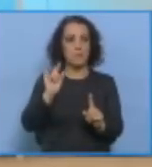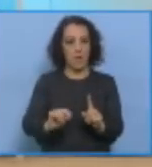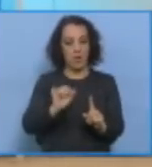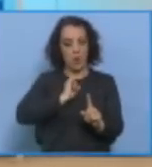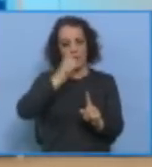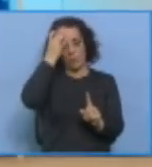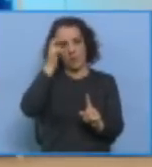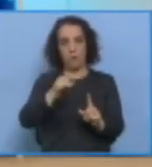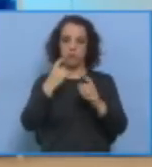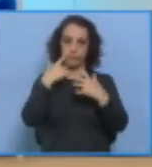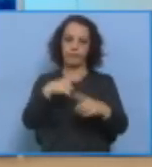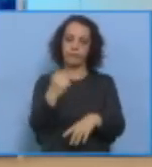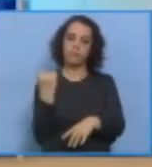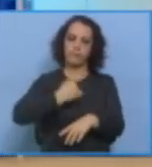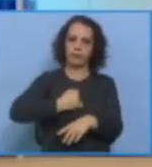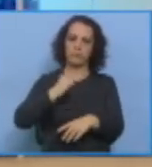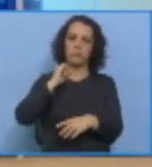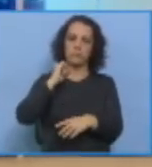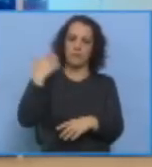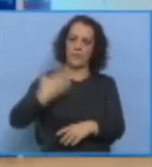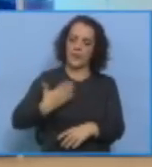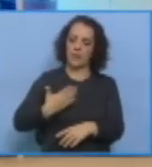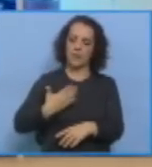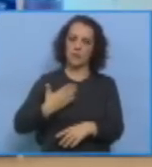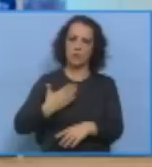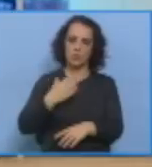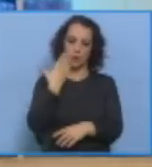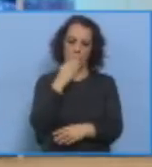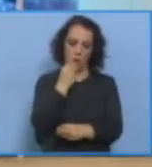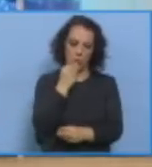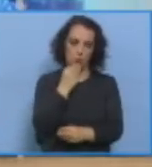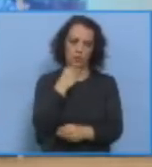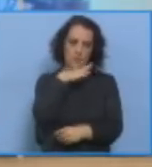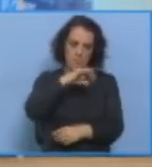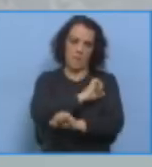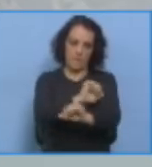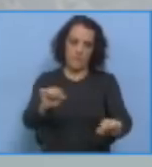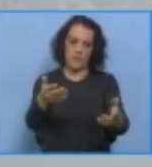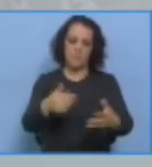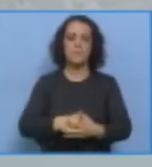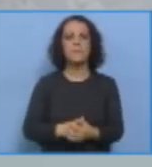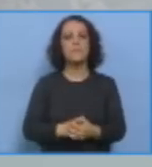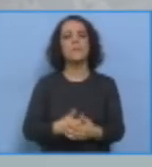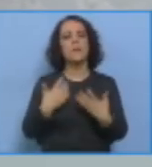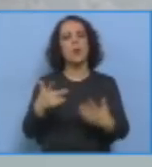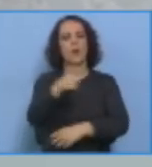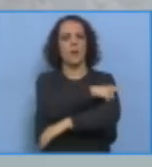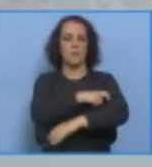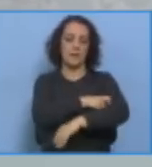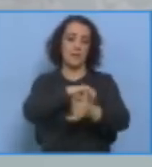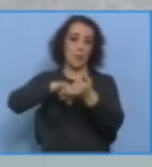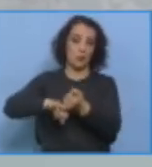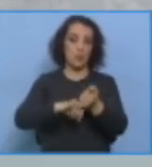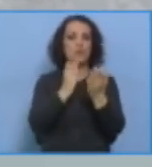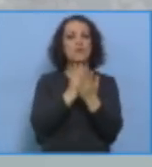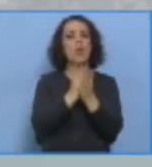nosso entendimento, contra os direitos mais elementares dos alunos e das famílias. E falando pela associação, pelo conjunto das escolas